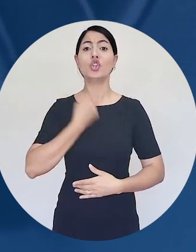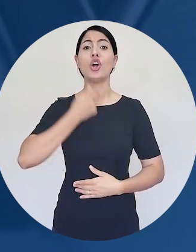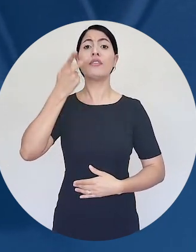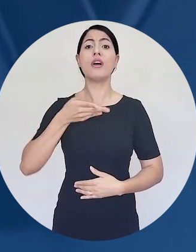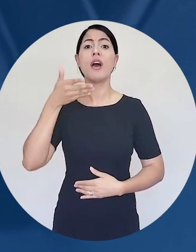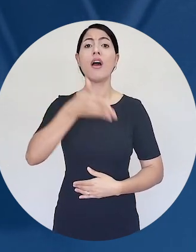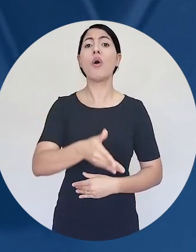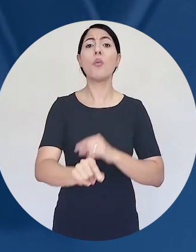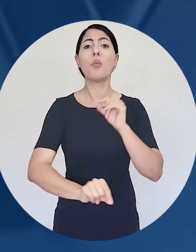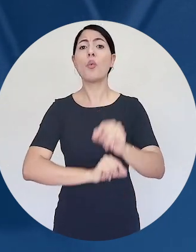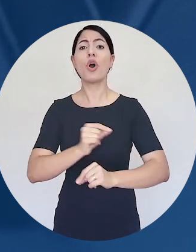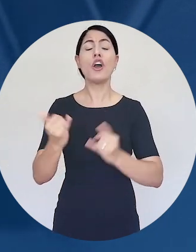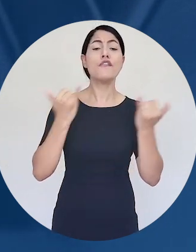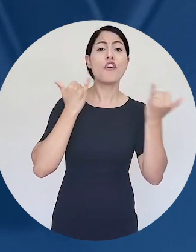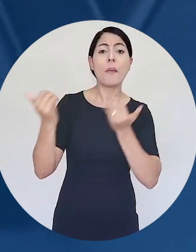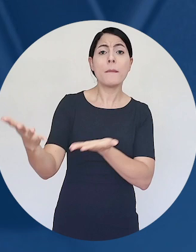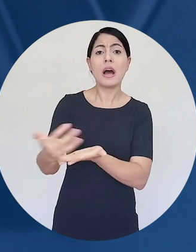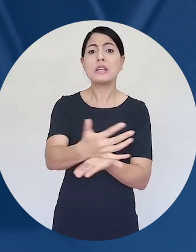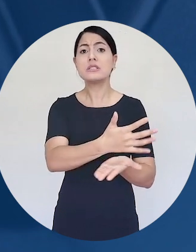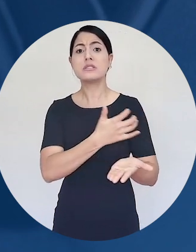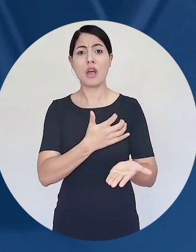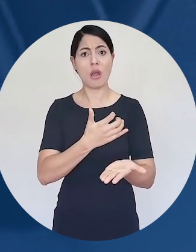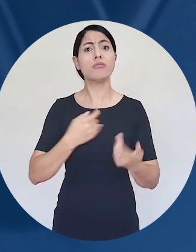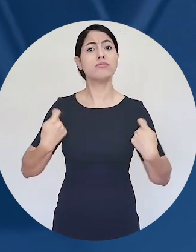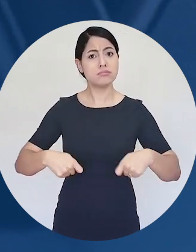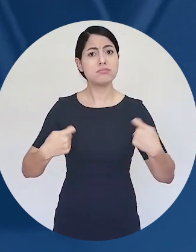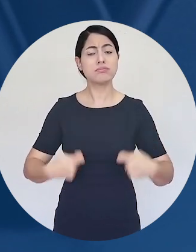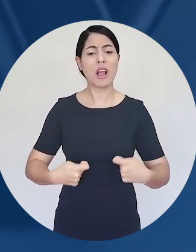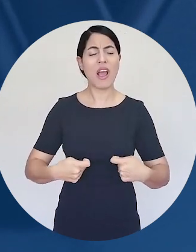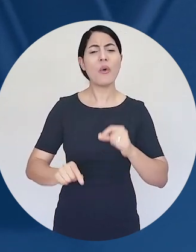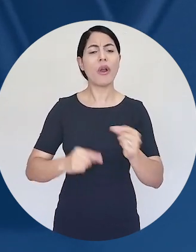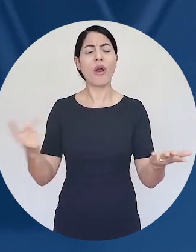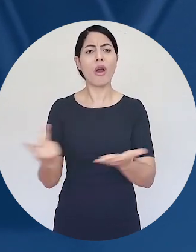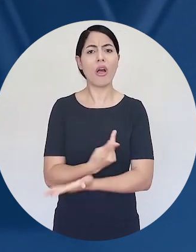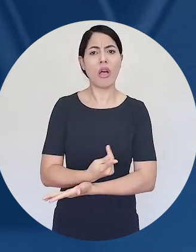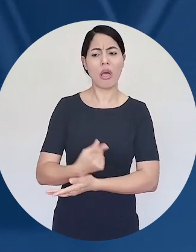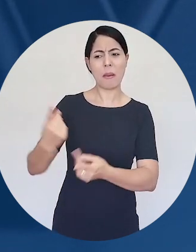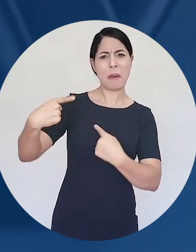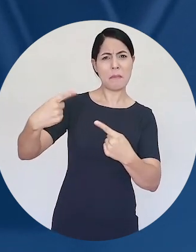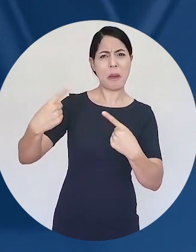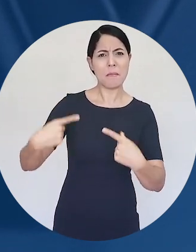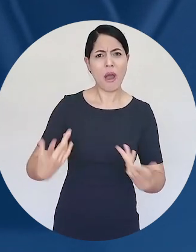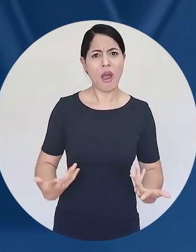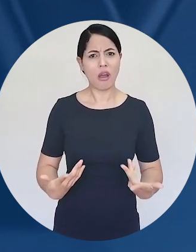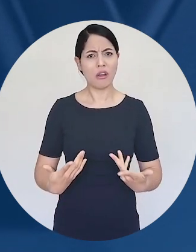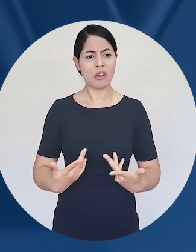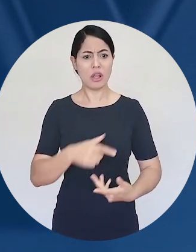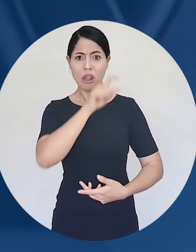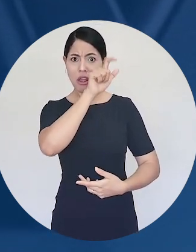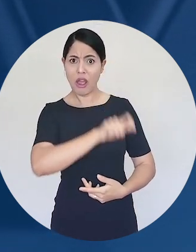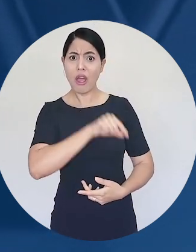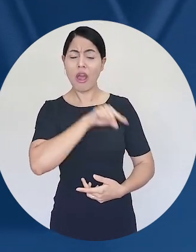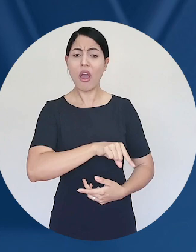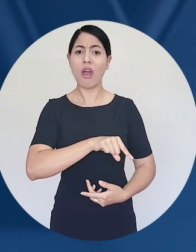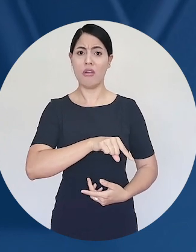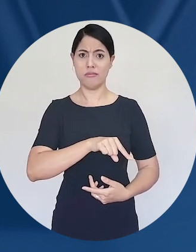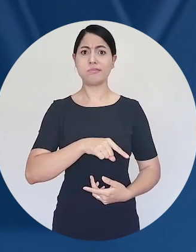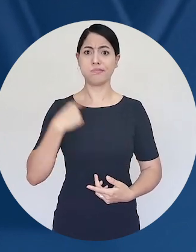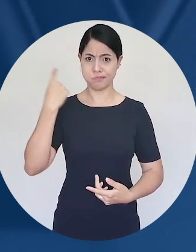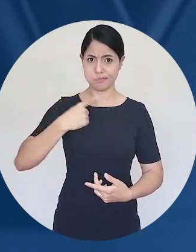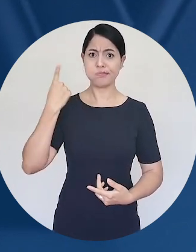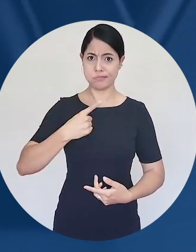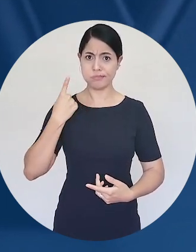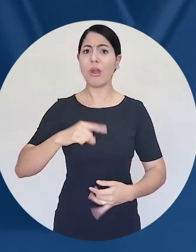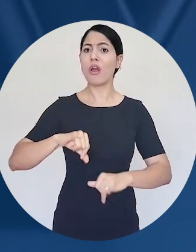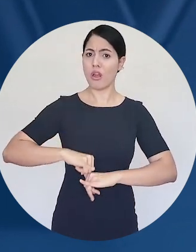prejudicando o nosso trabalho, certo? A gente veio aqui em busca de informações, várias ameaças por um advogado